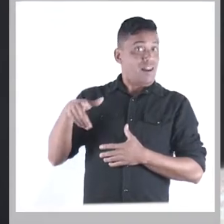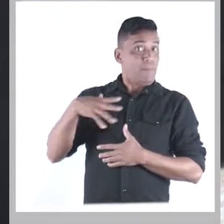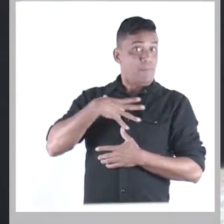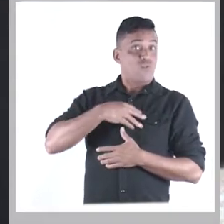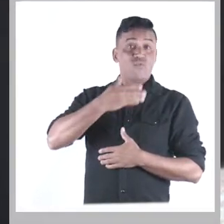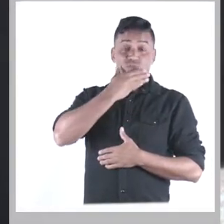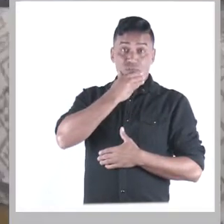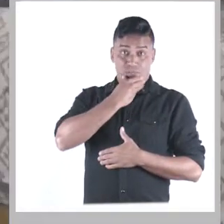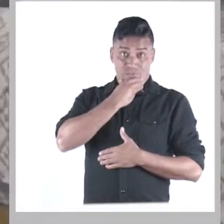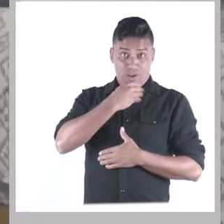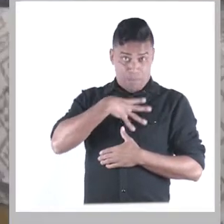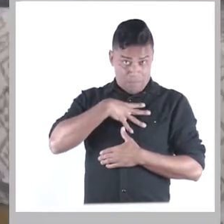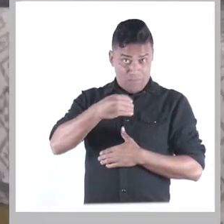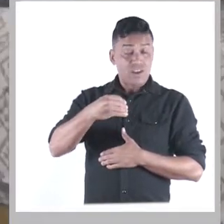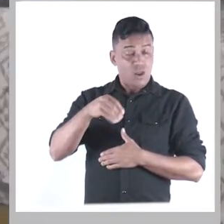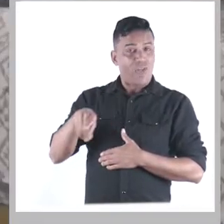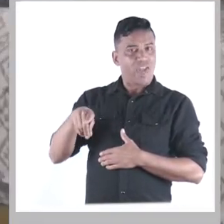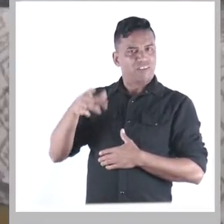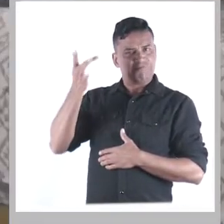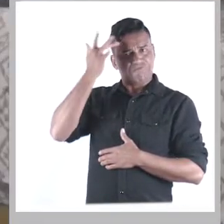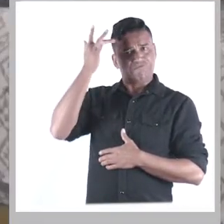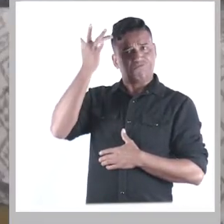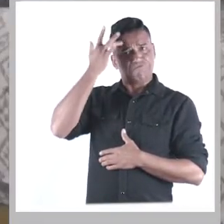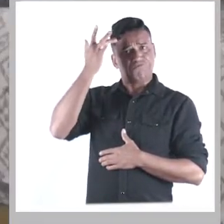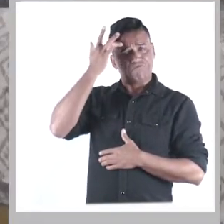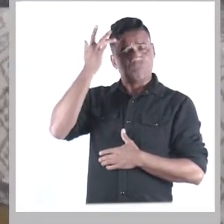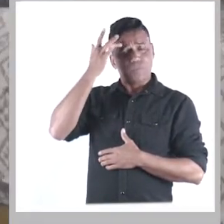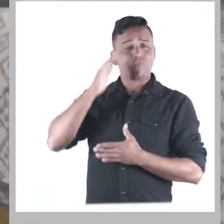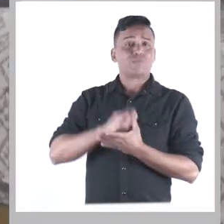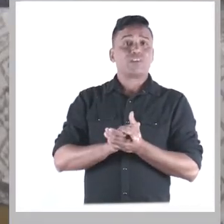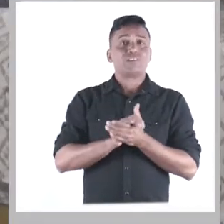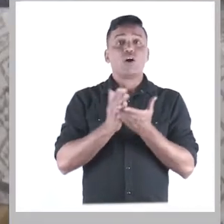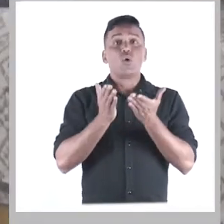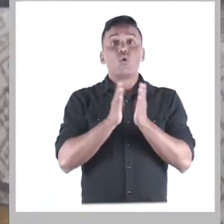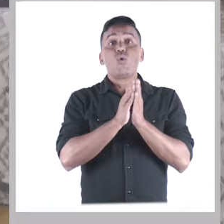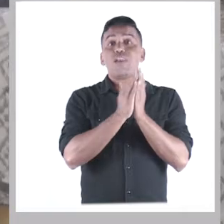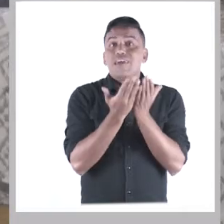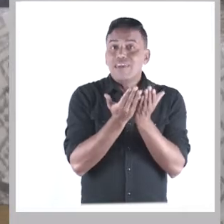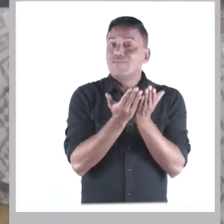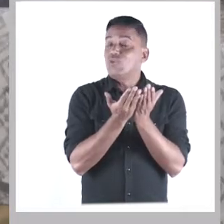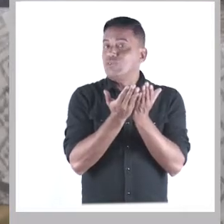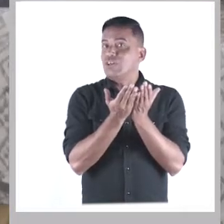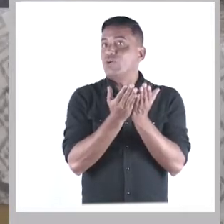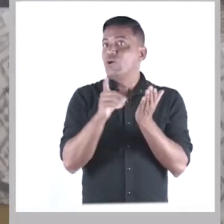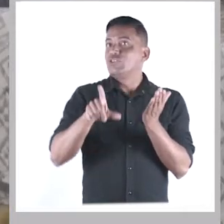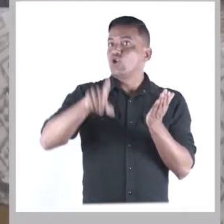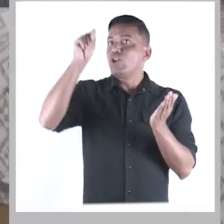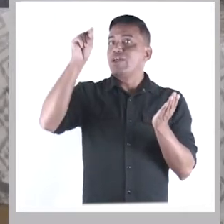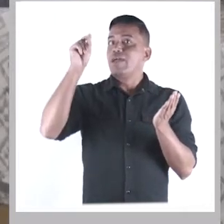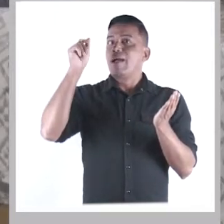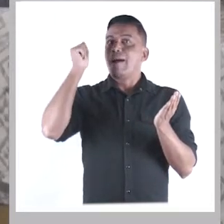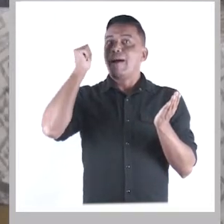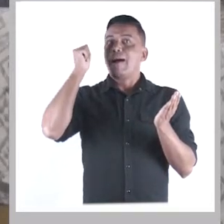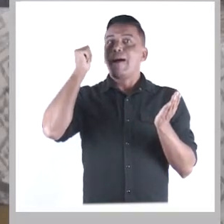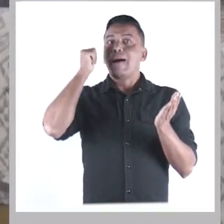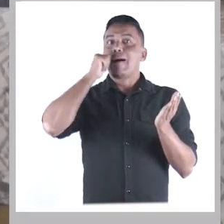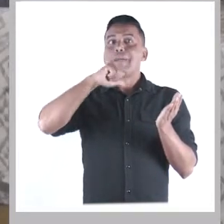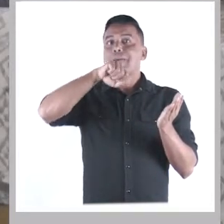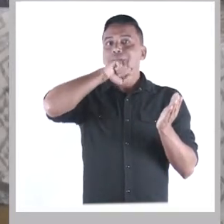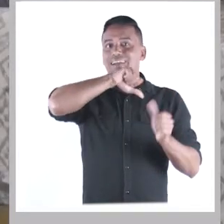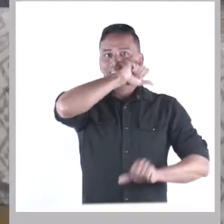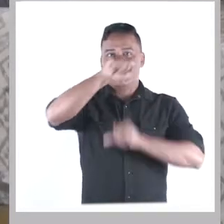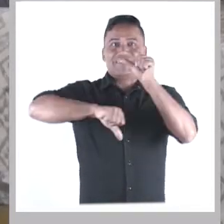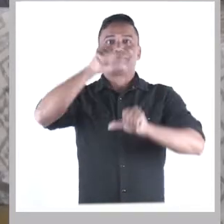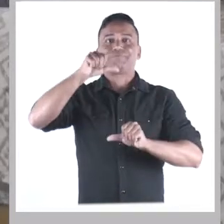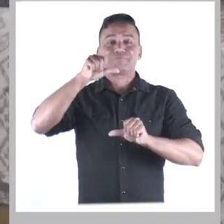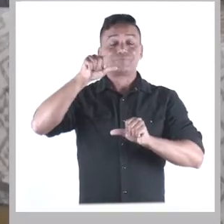menino muito maduro. Então, assim, esse livrinho começa com uma crônica quando eu decidi ser mãe, né?